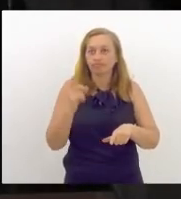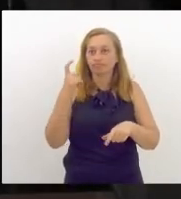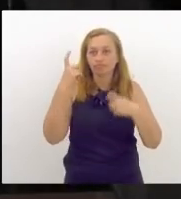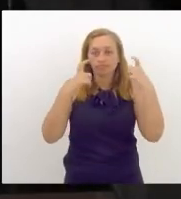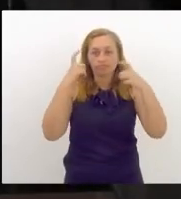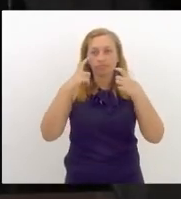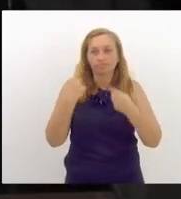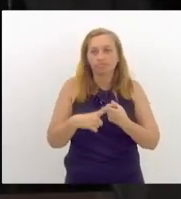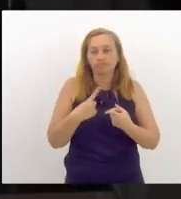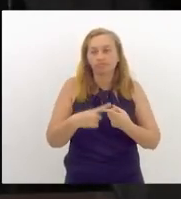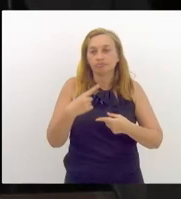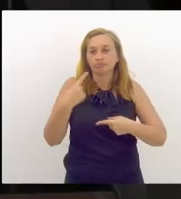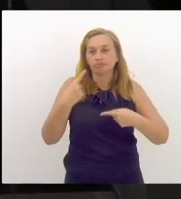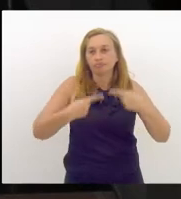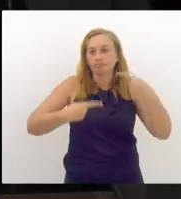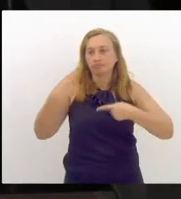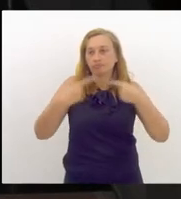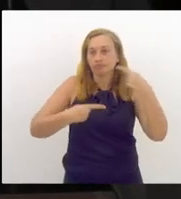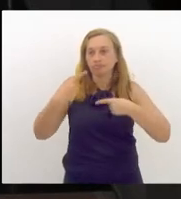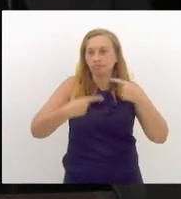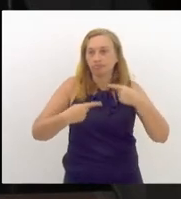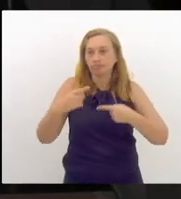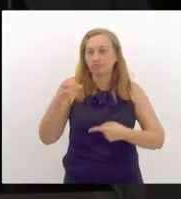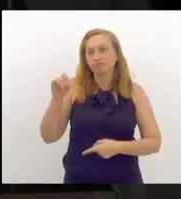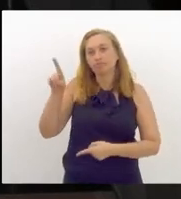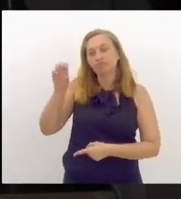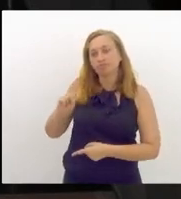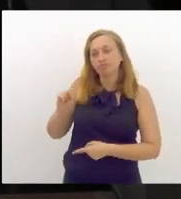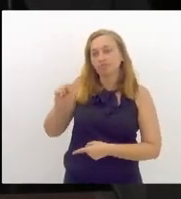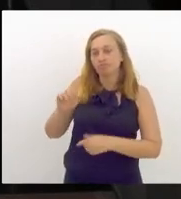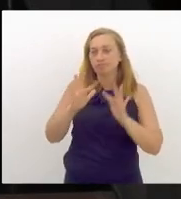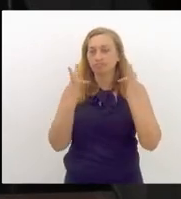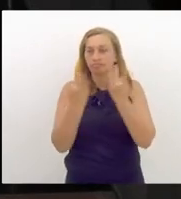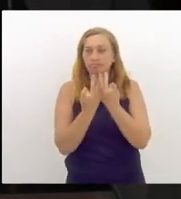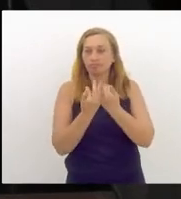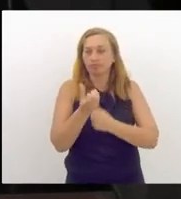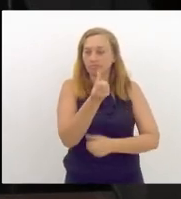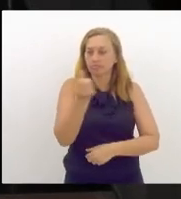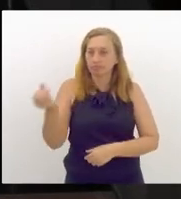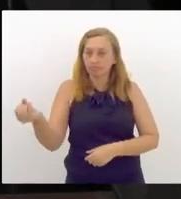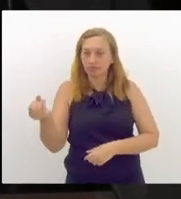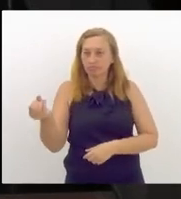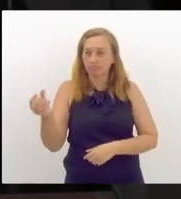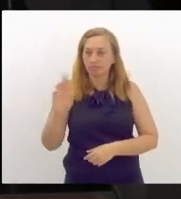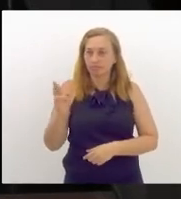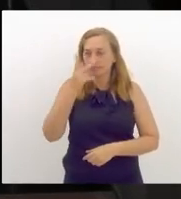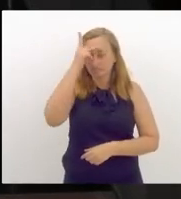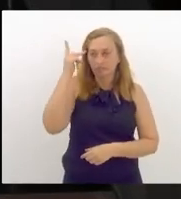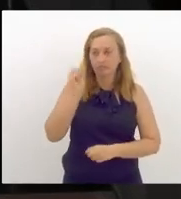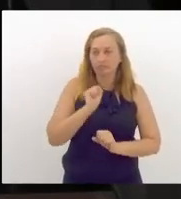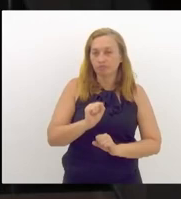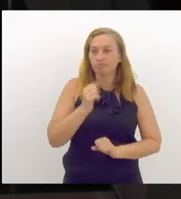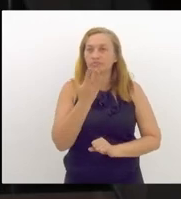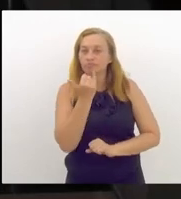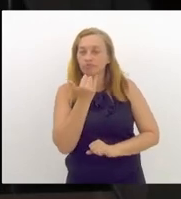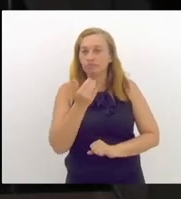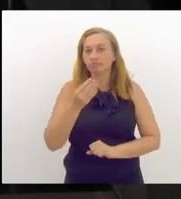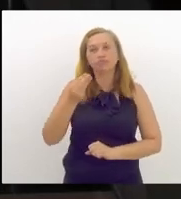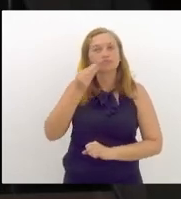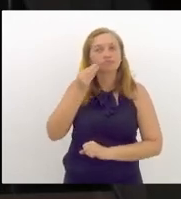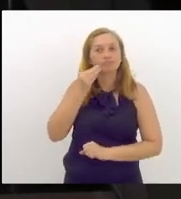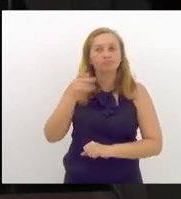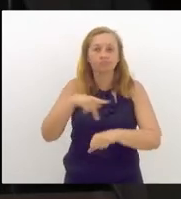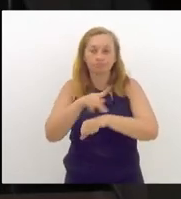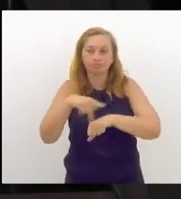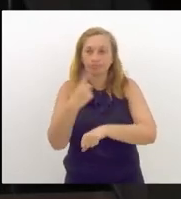a gente está discutindo Bolsa Família para dar 600 para que as pessoas possam comer Mônica se alimentar Esse